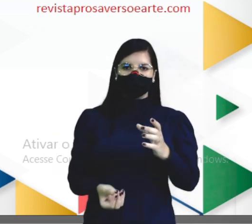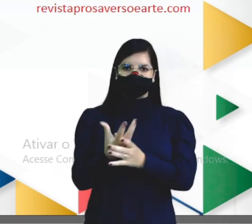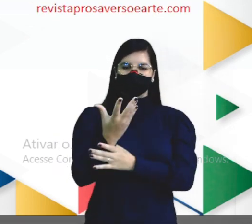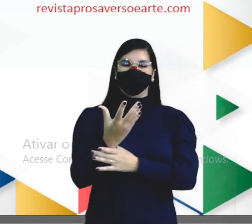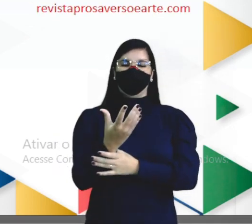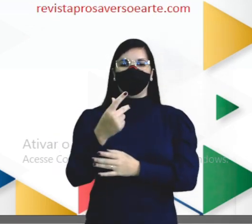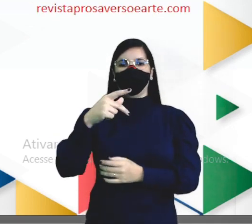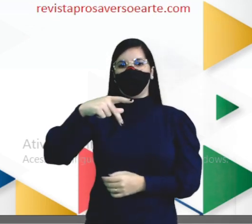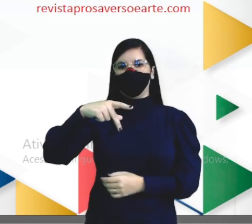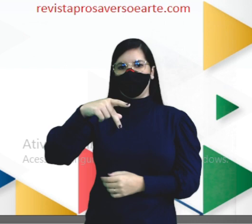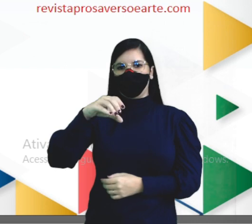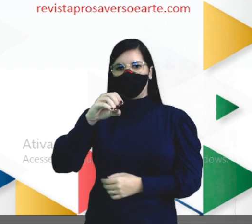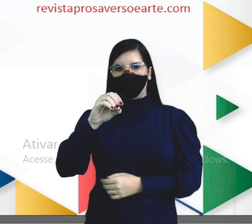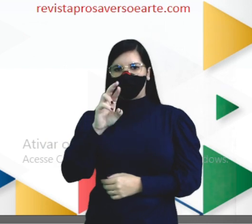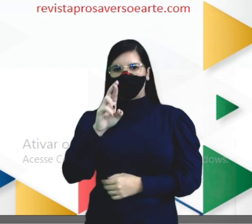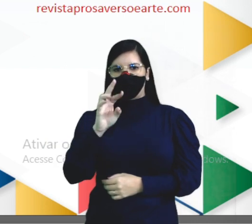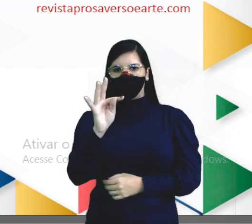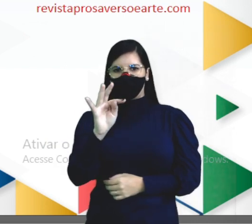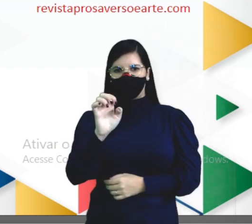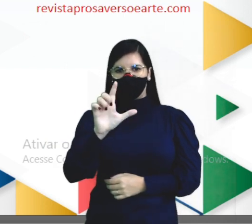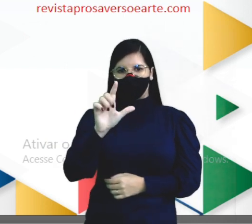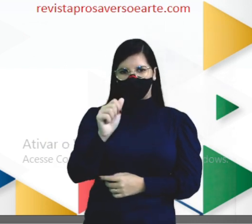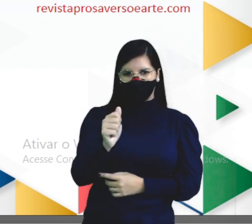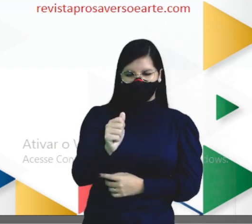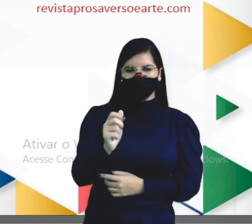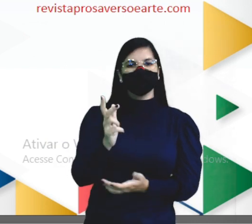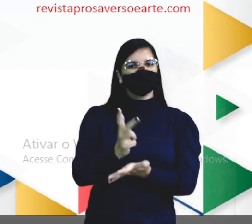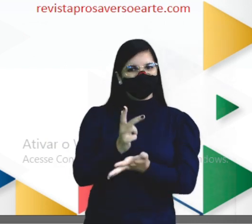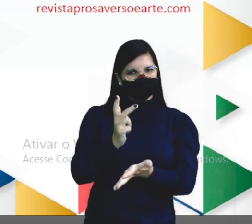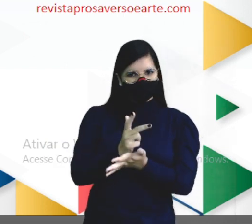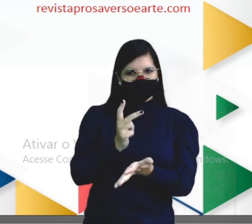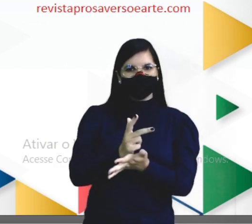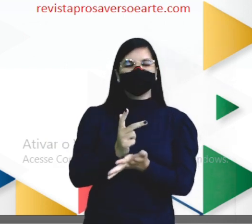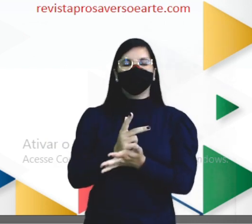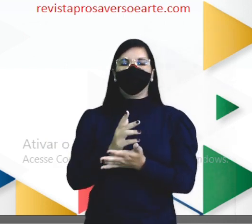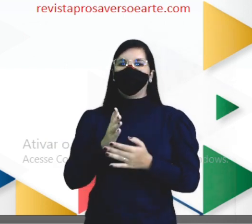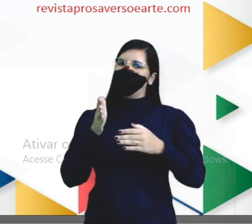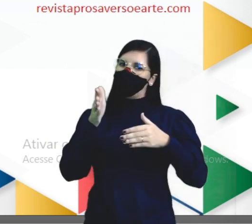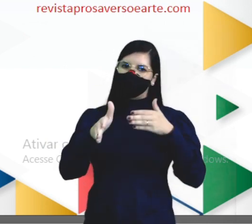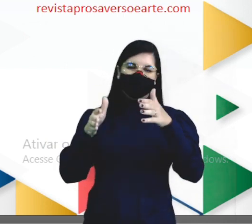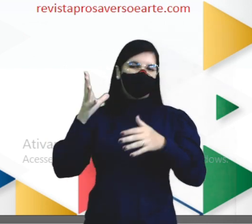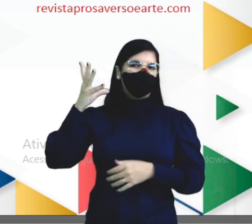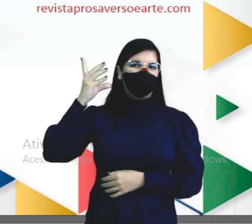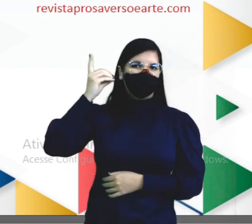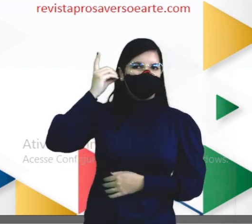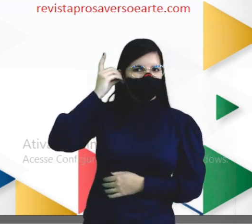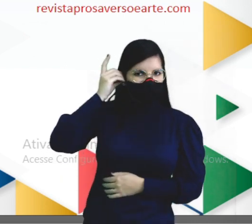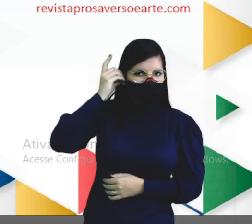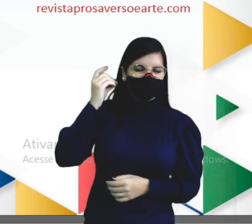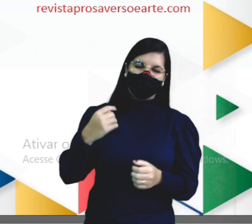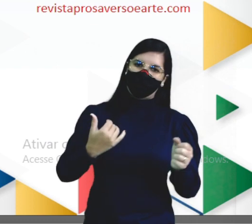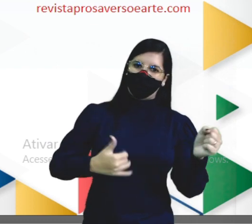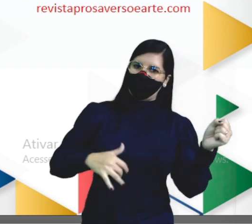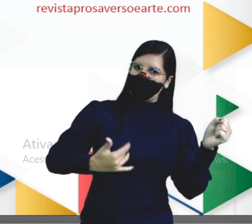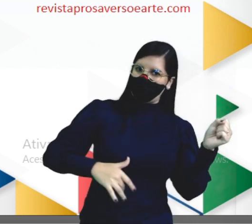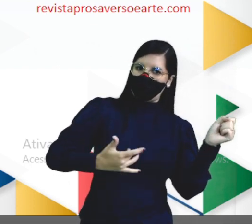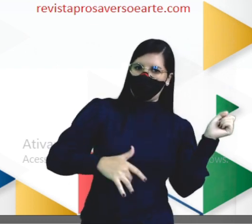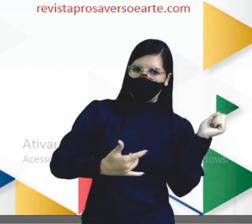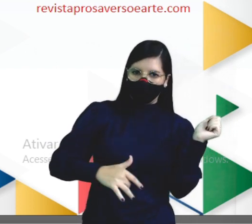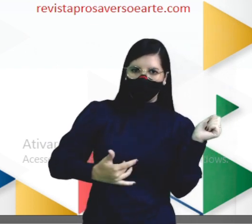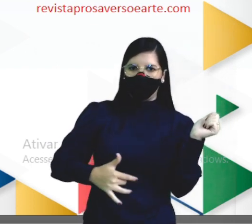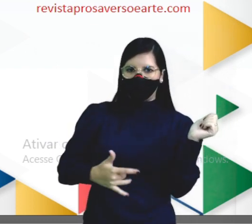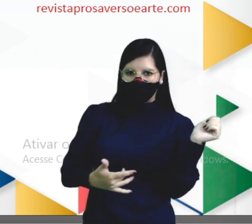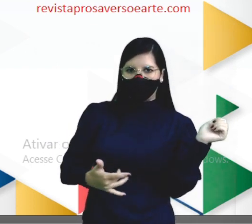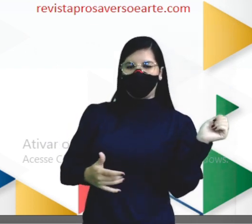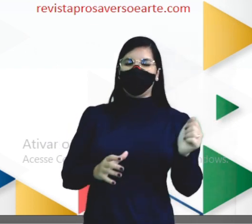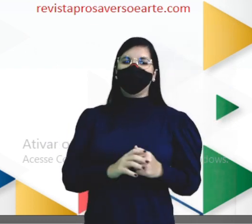da Portela e costumava apresentar-se frequentemente em emissoras de rádio com seu cavaquinho, certo? Compôs